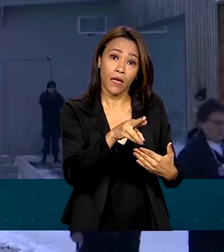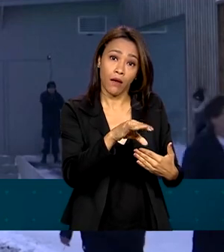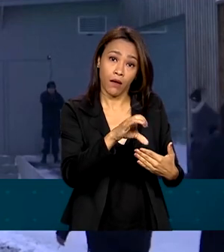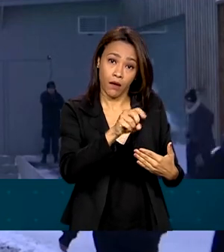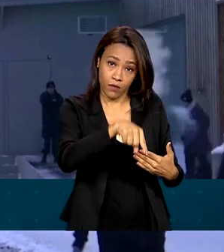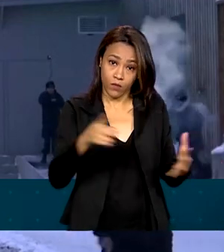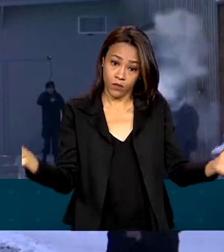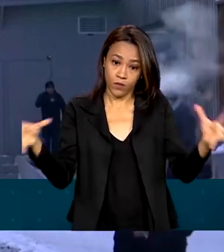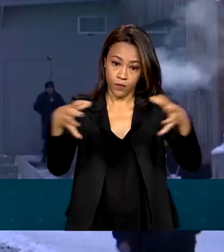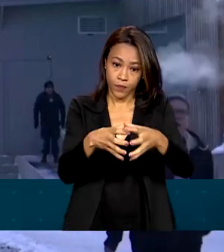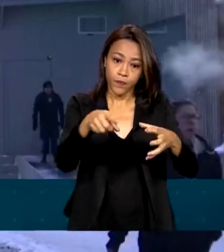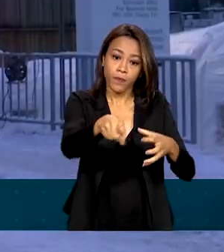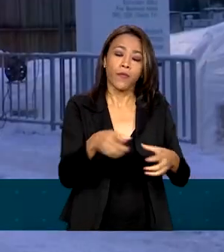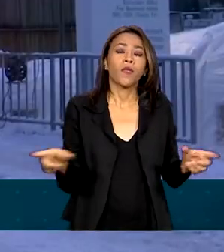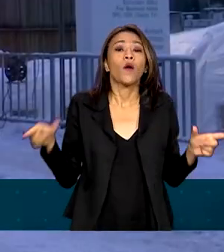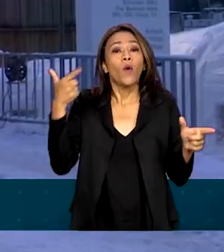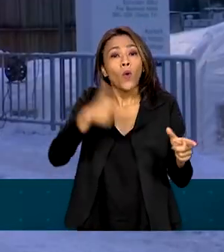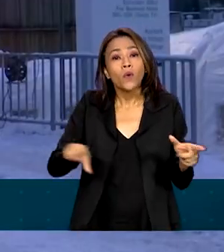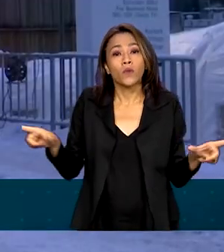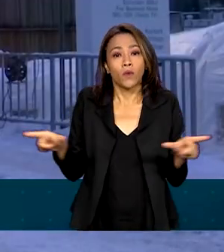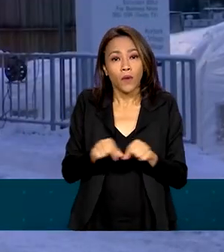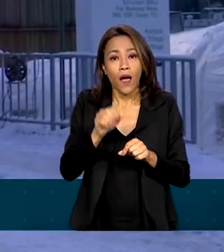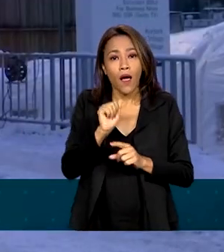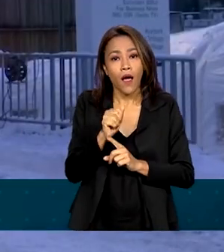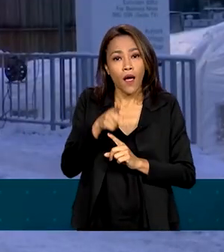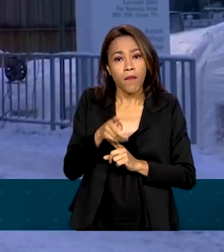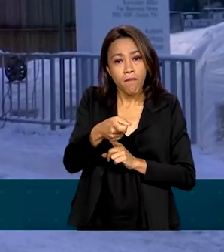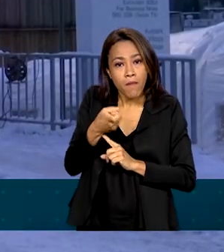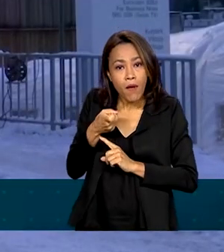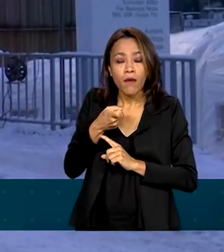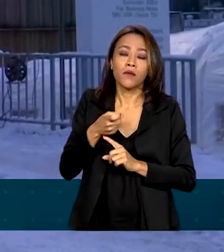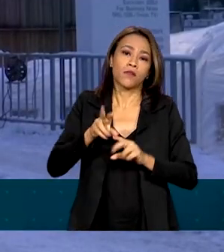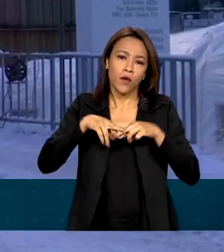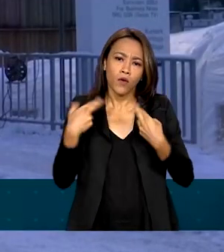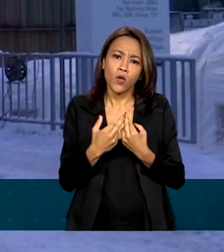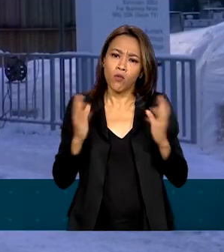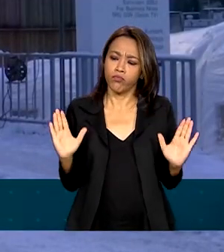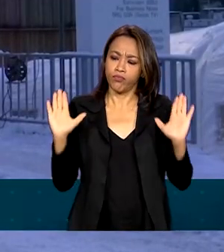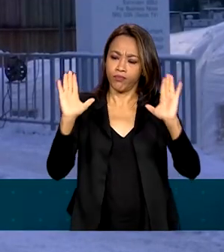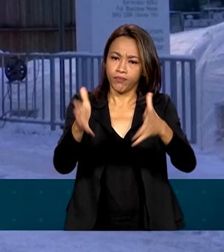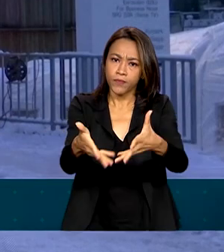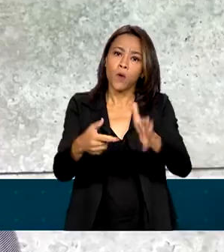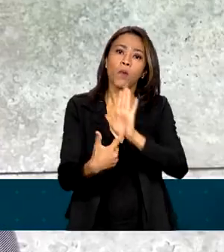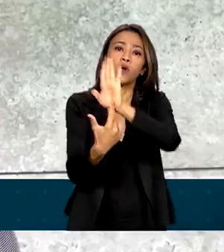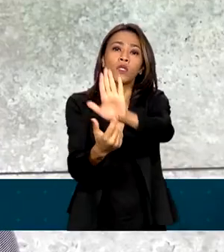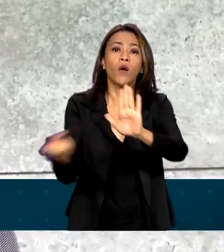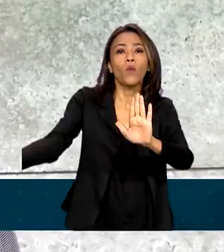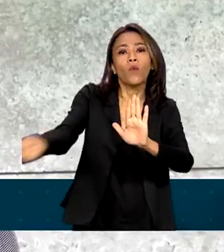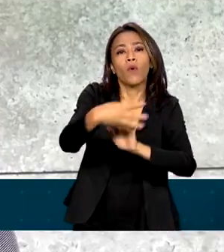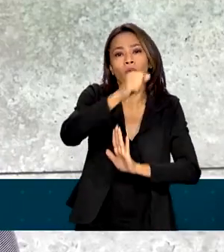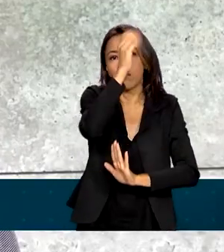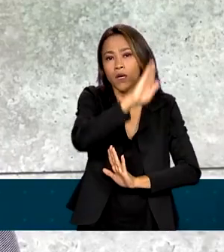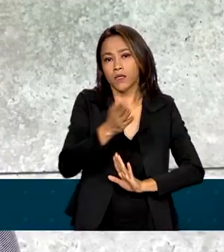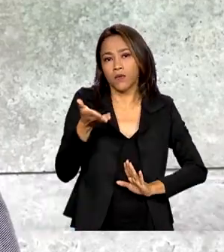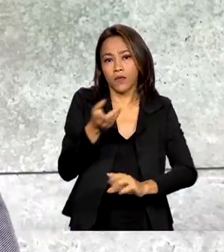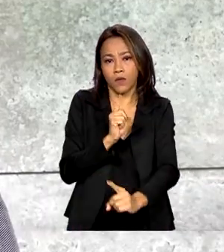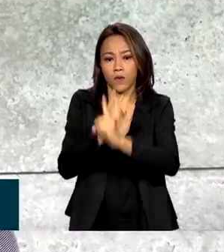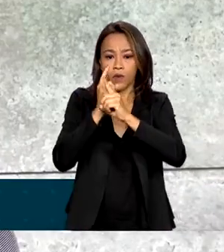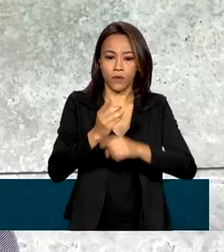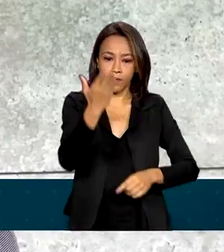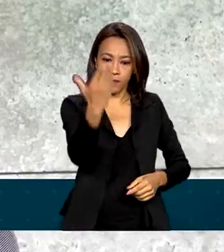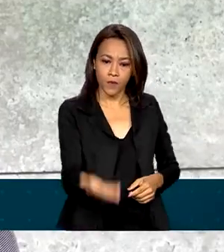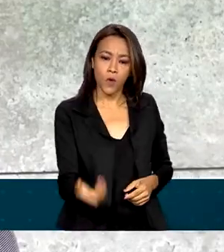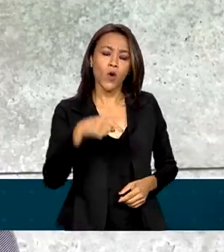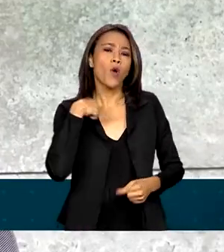e Investimentos, APEX, a missão é apresentar um novo Brasil no evento. Meu objetivo é conversar com